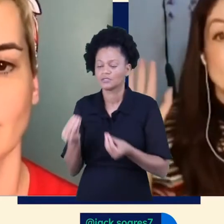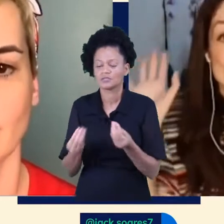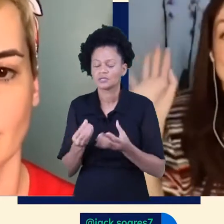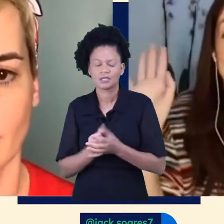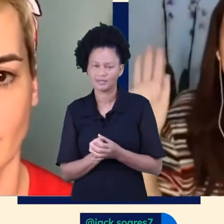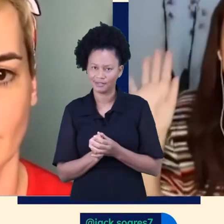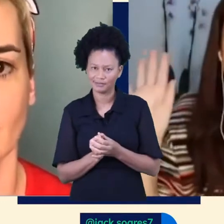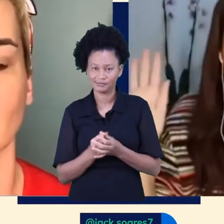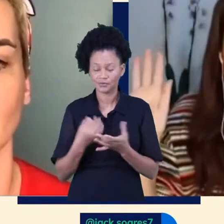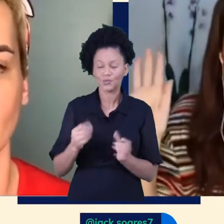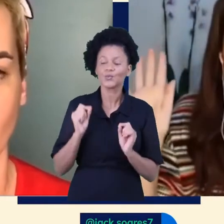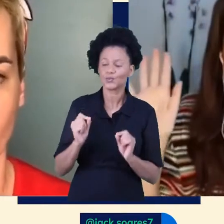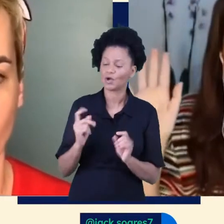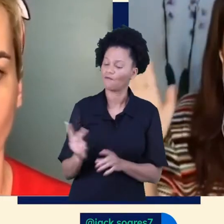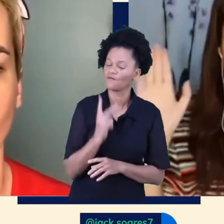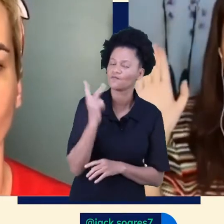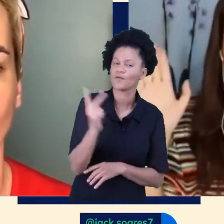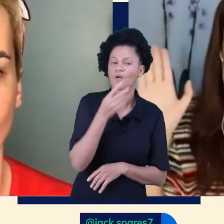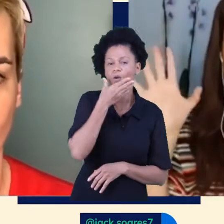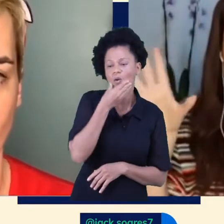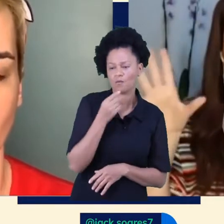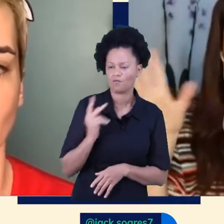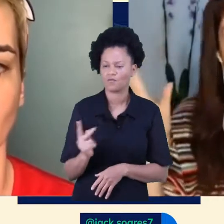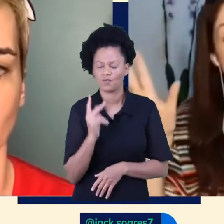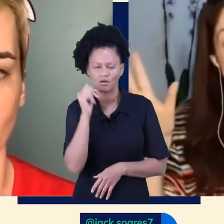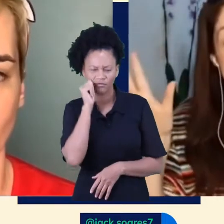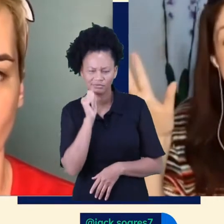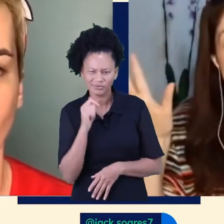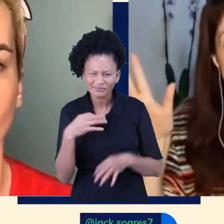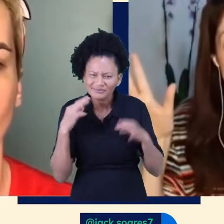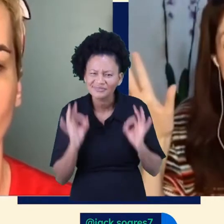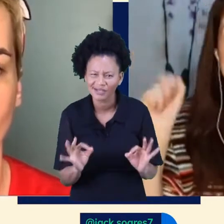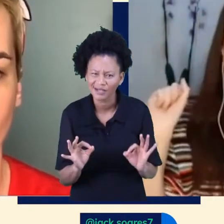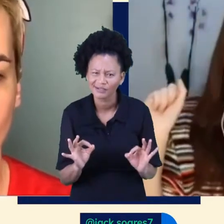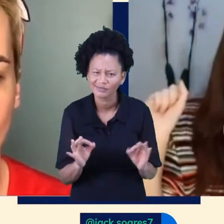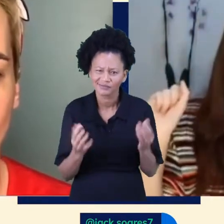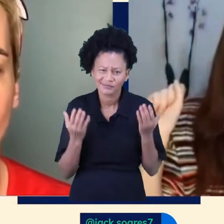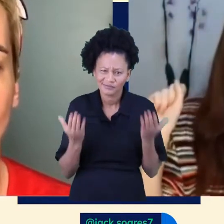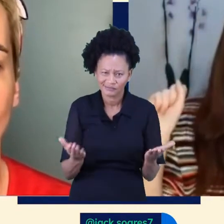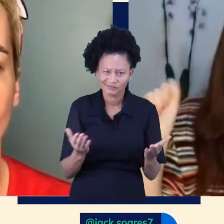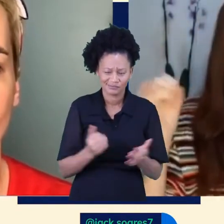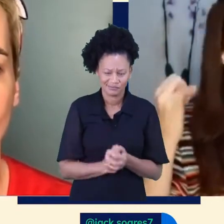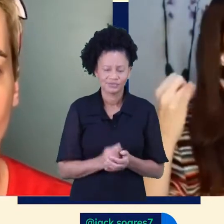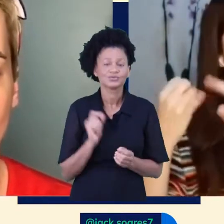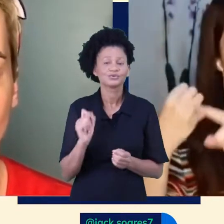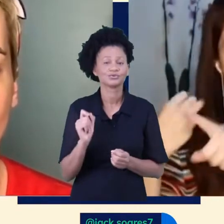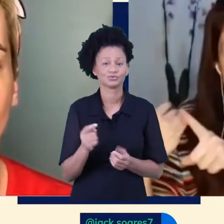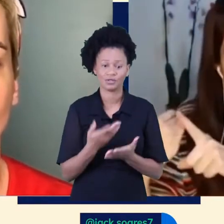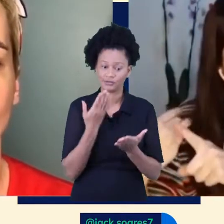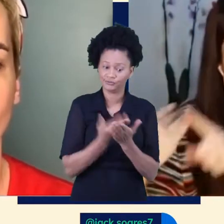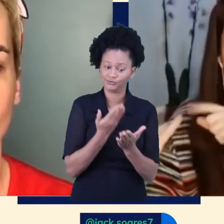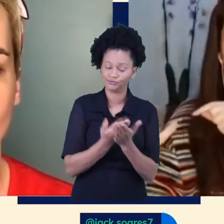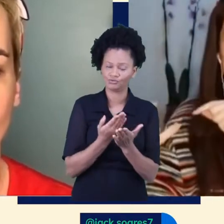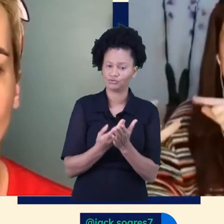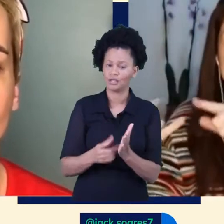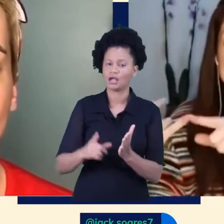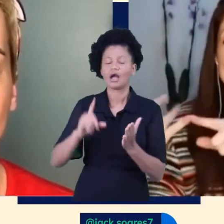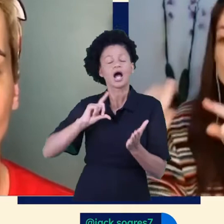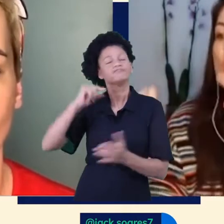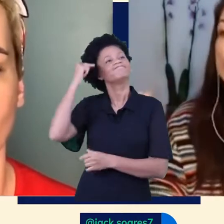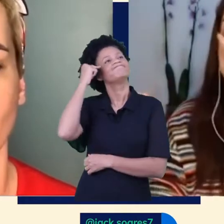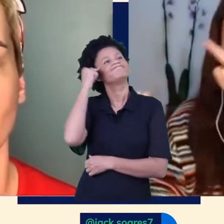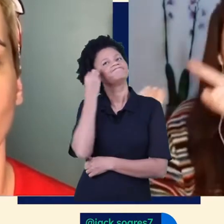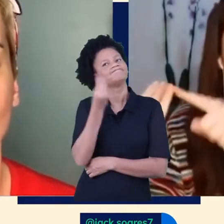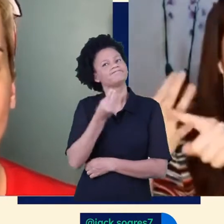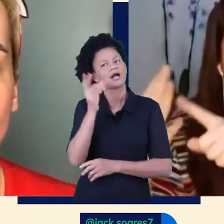será que isso está dando certo? Isso que é estudo de gênero, é a gente pensar. Qual que é a relação, por exemplo, por que a gente tem um estupro a cada 11